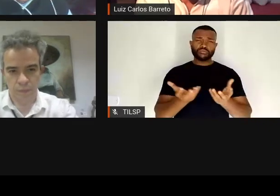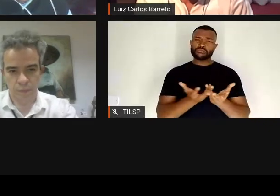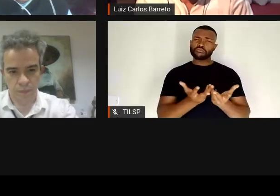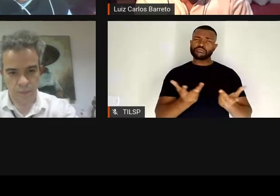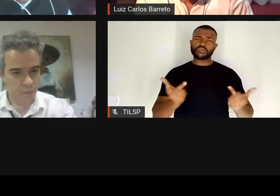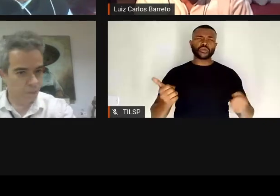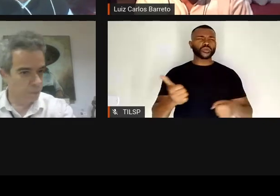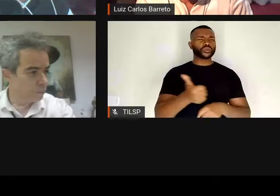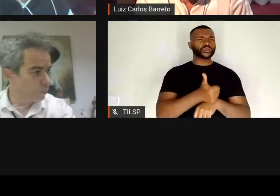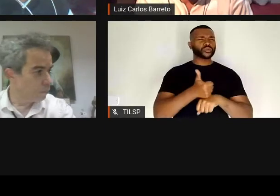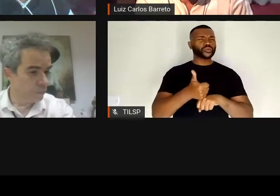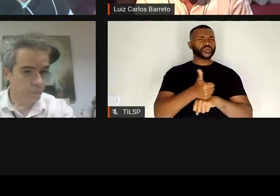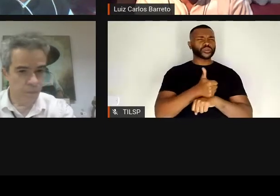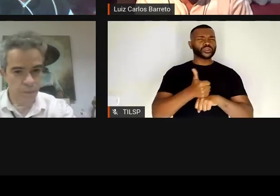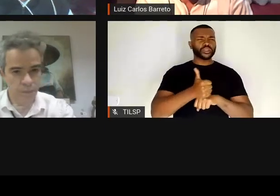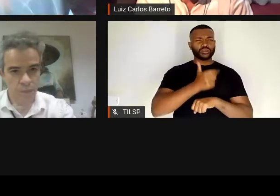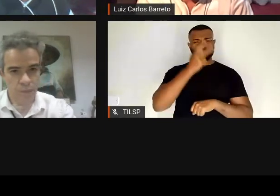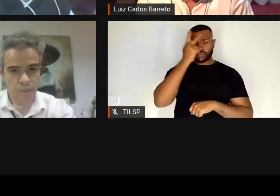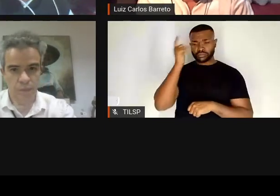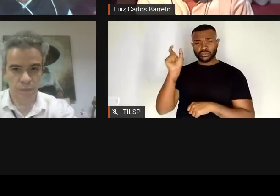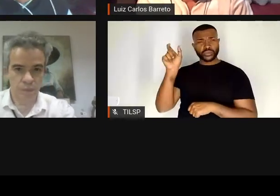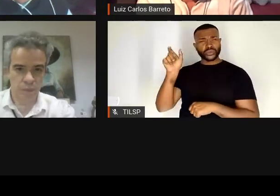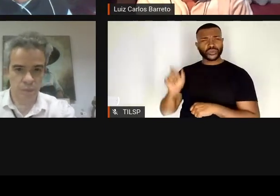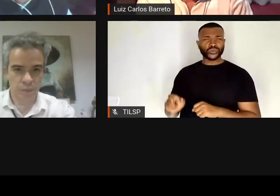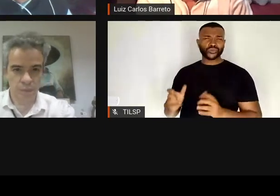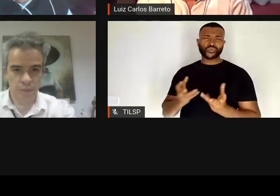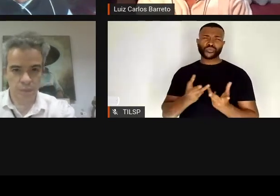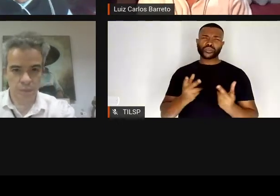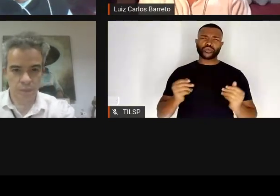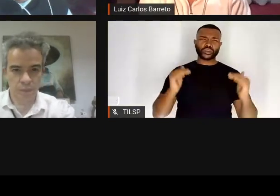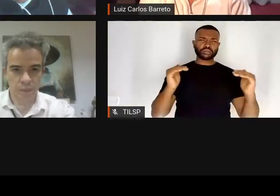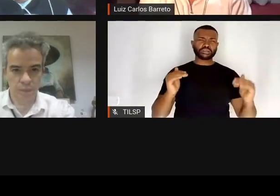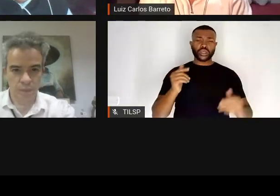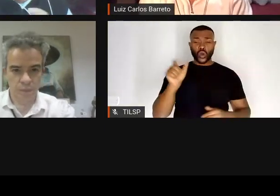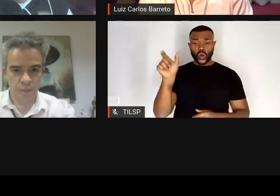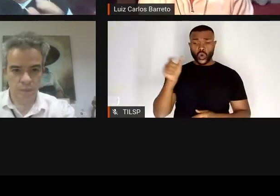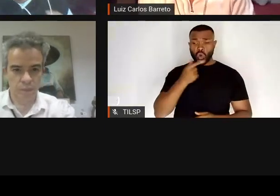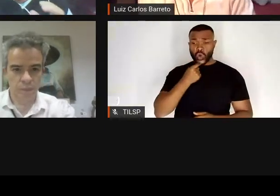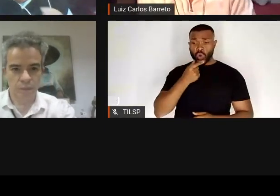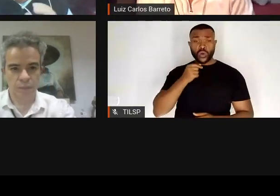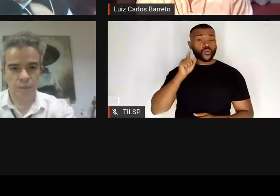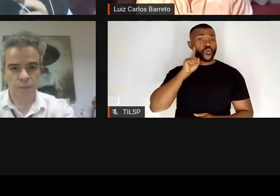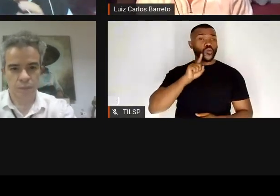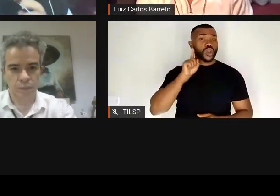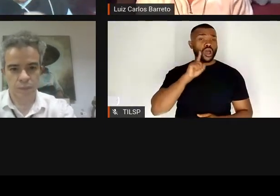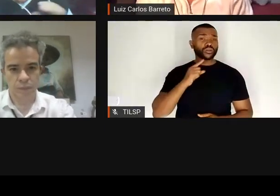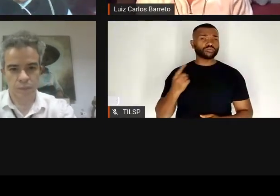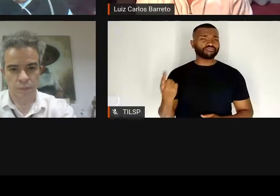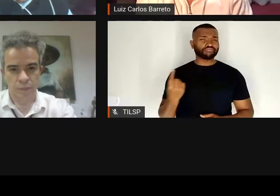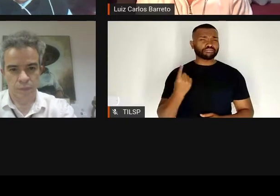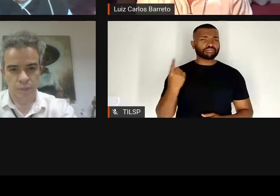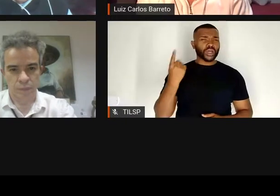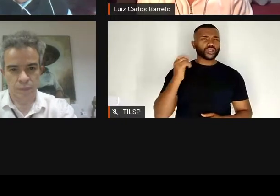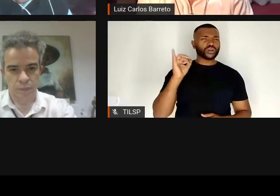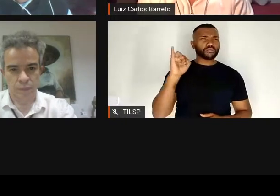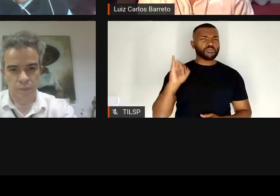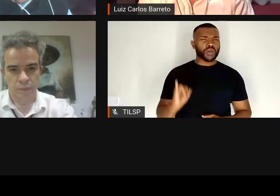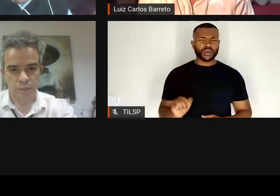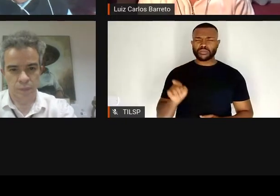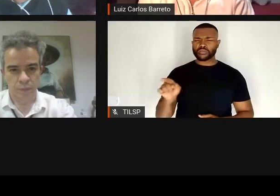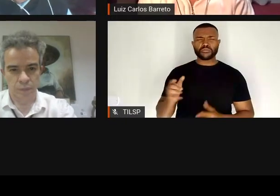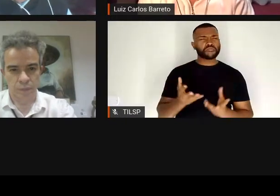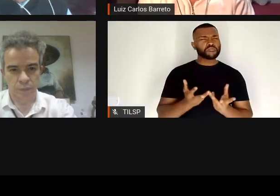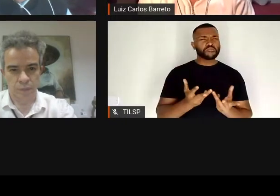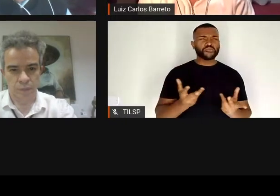uma pessoa incrível, um lato alto, magro, mas uma pessoa de uma magnitude